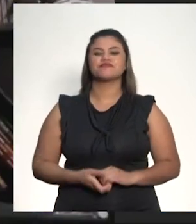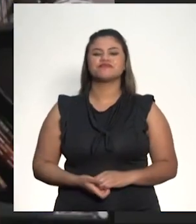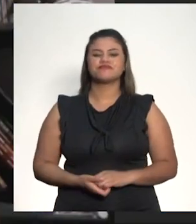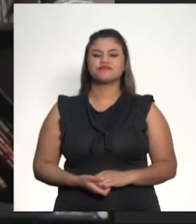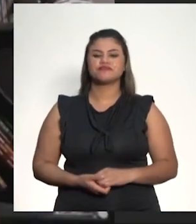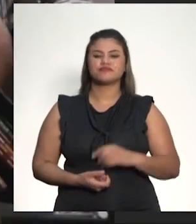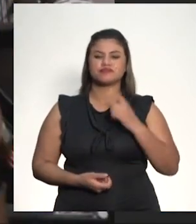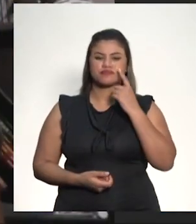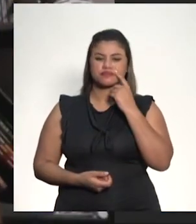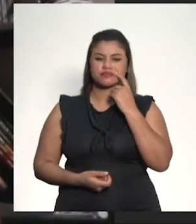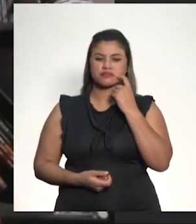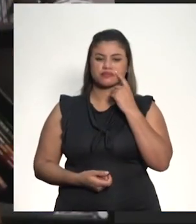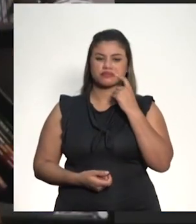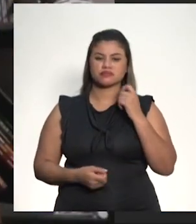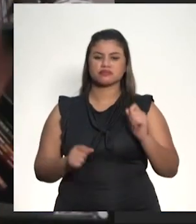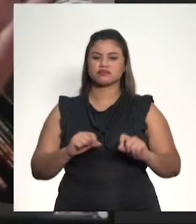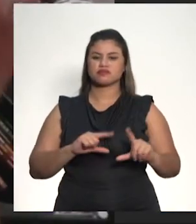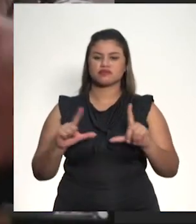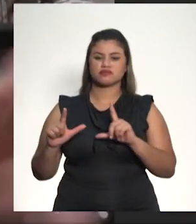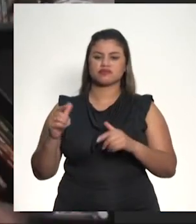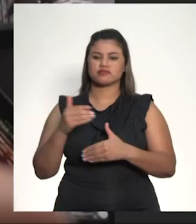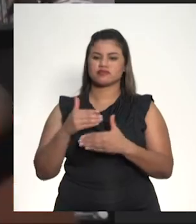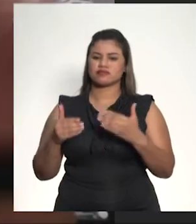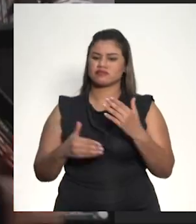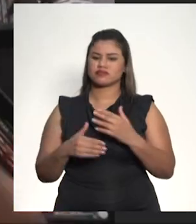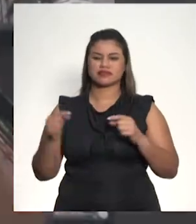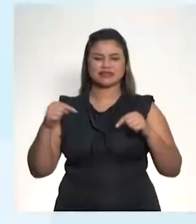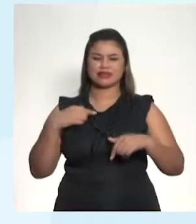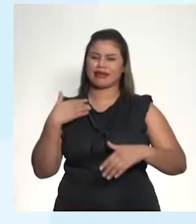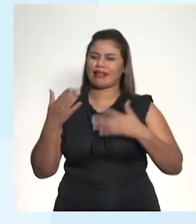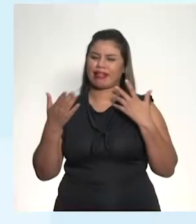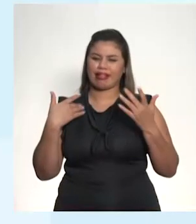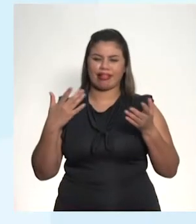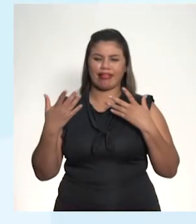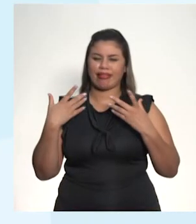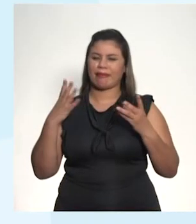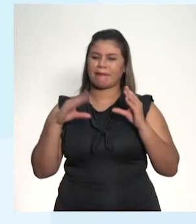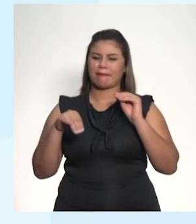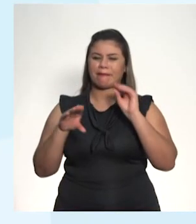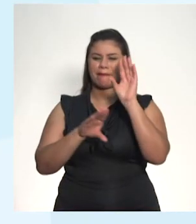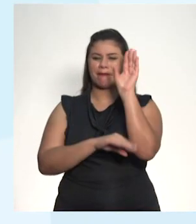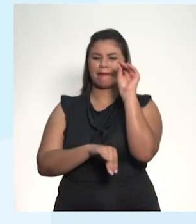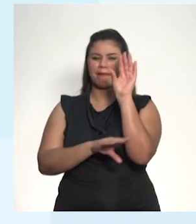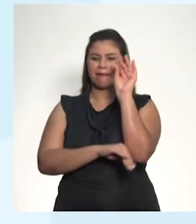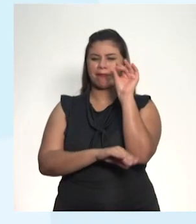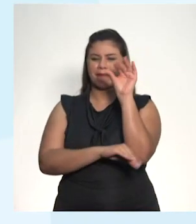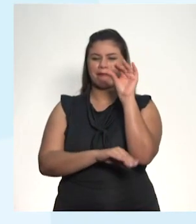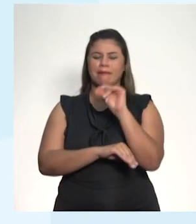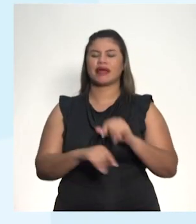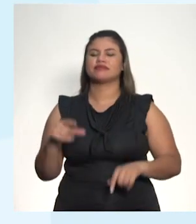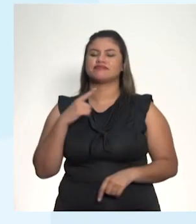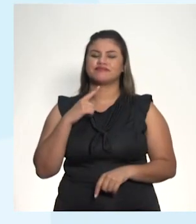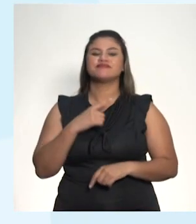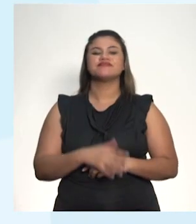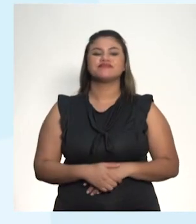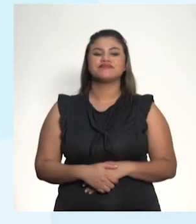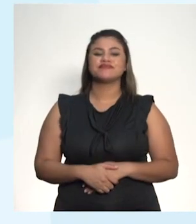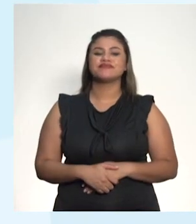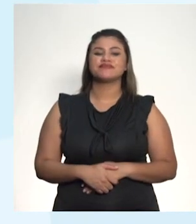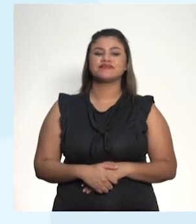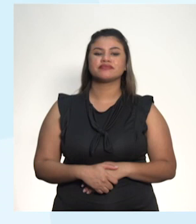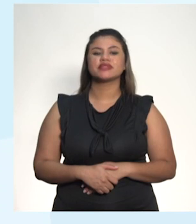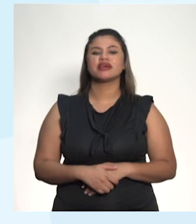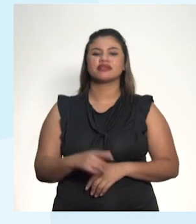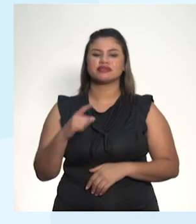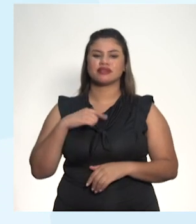Vamos, então, para o próximo, né? Que senão que a gente aqui, se deixar, a gente fica aqui só discutindo. Então, vamos lá. A gente tem aí